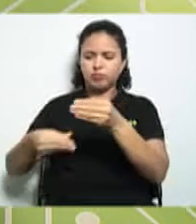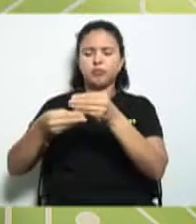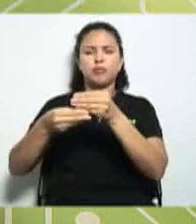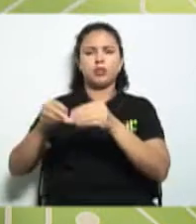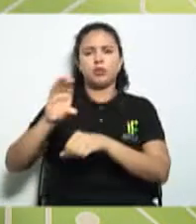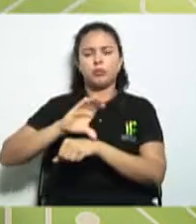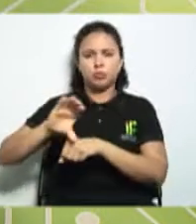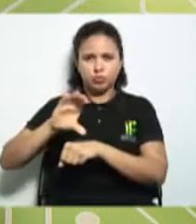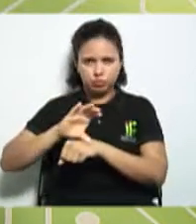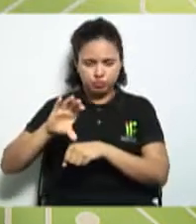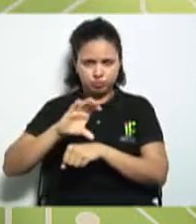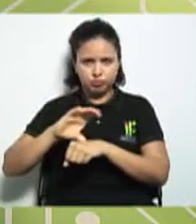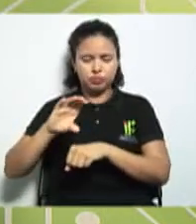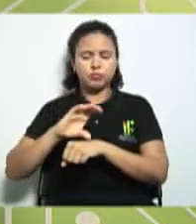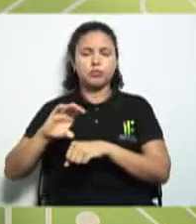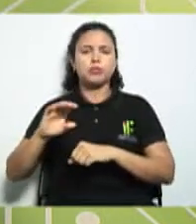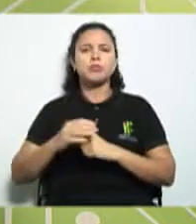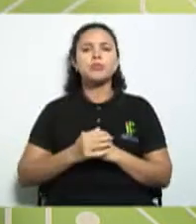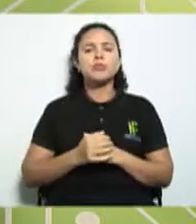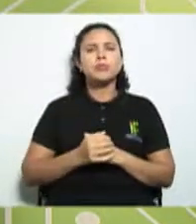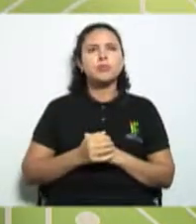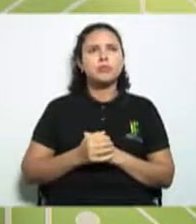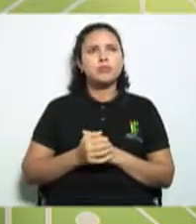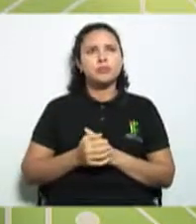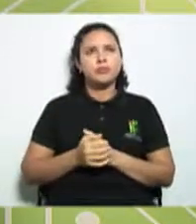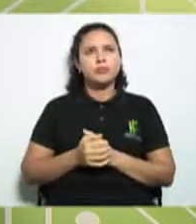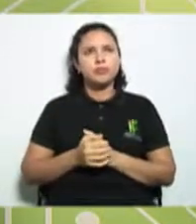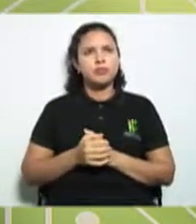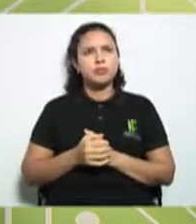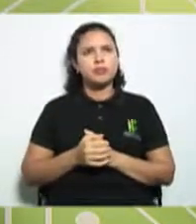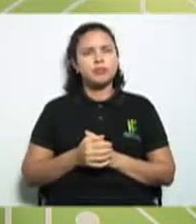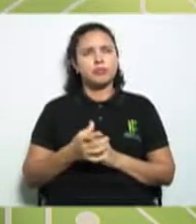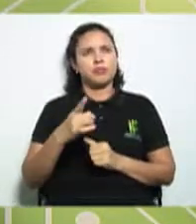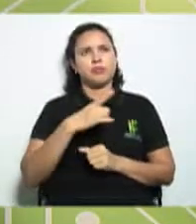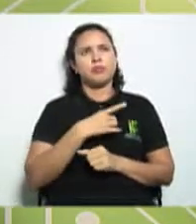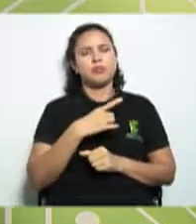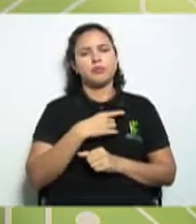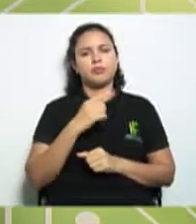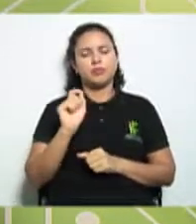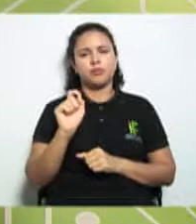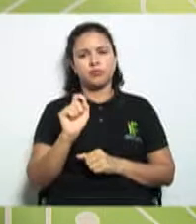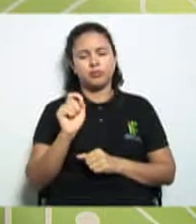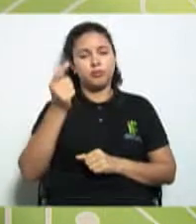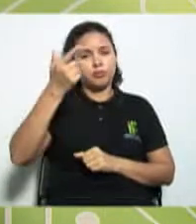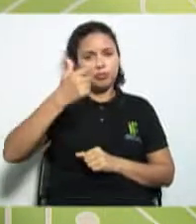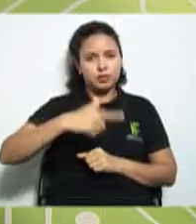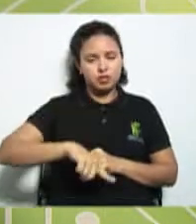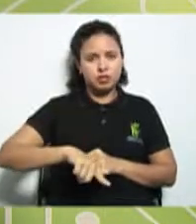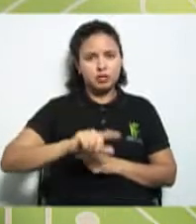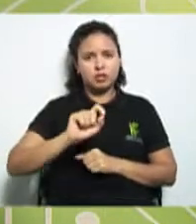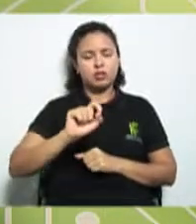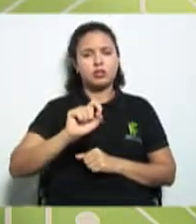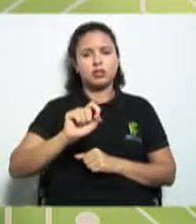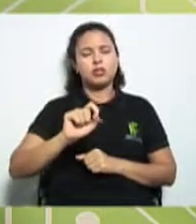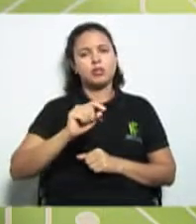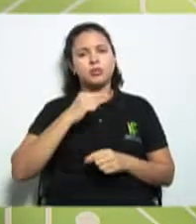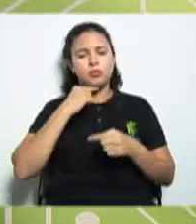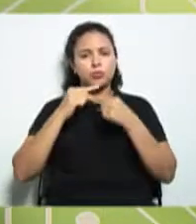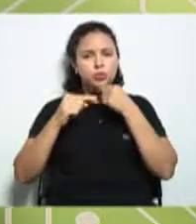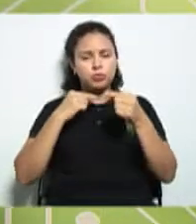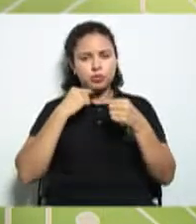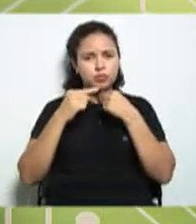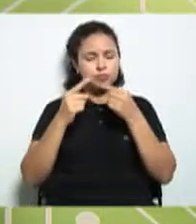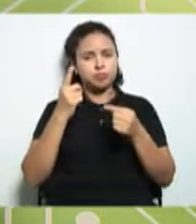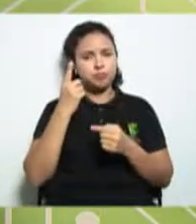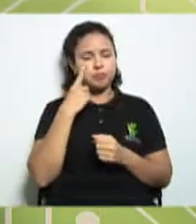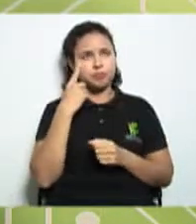e não como estágio obrigatório. E aí nós temos então mais um pouquinho de tirar dúvidas sobre o